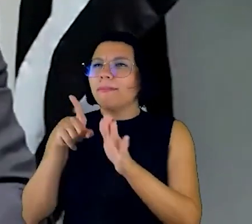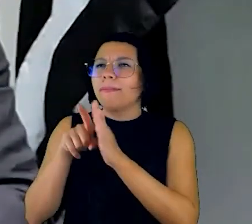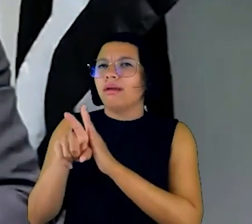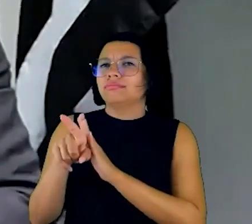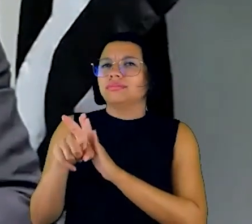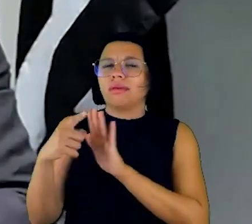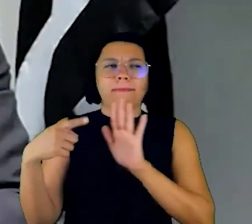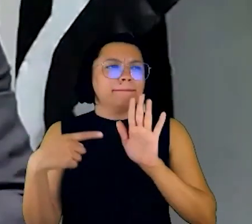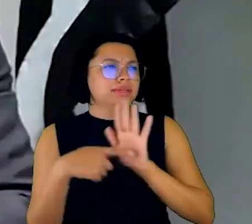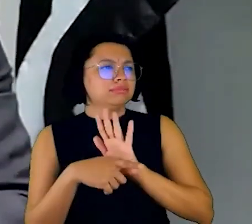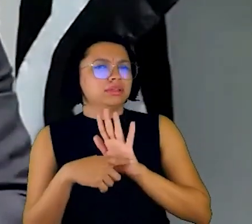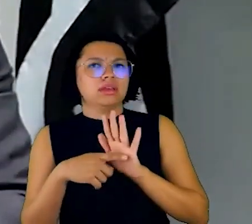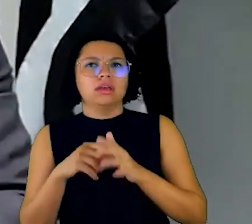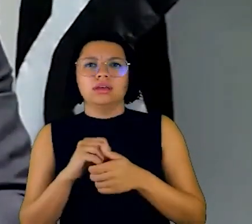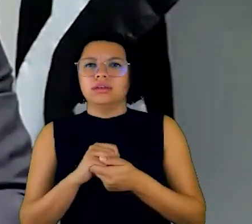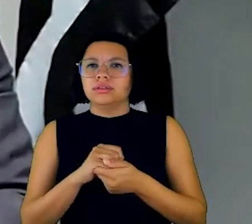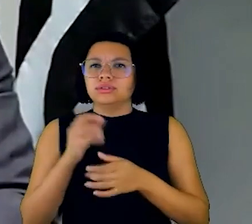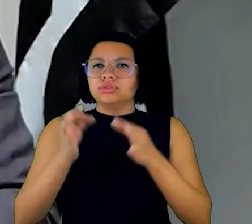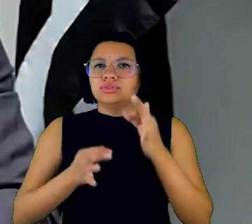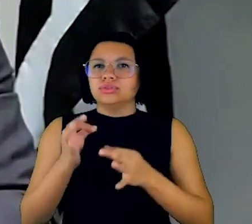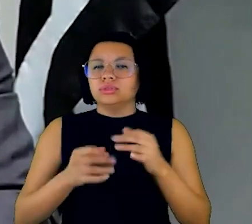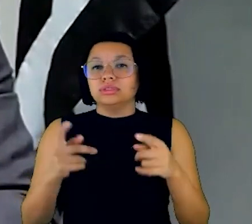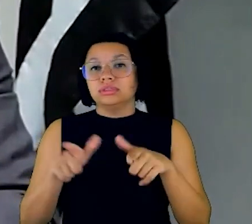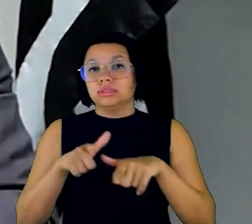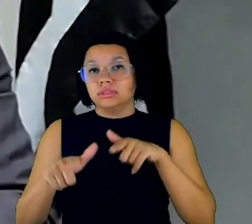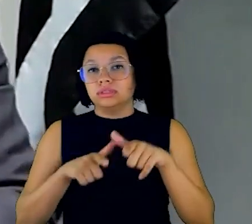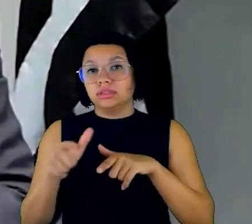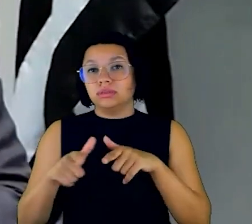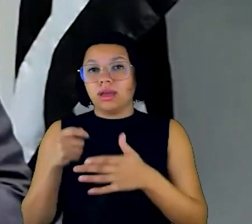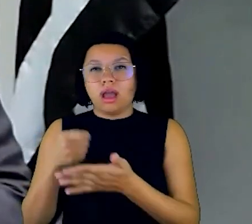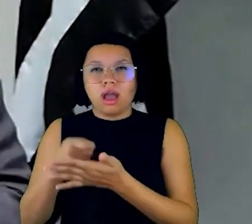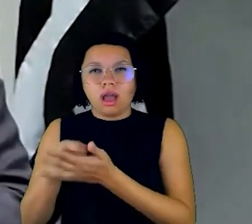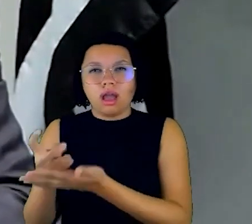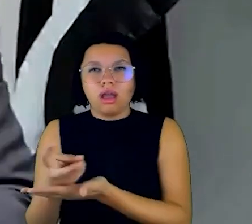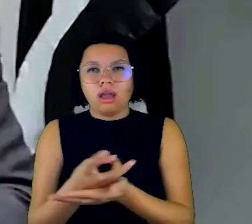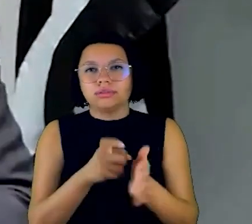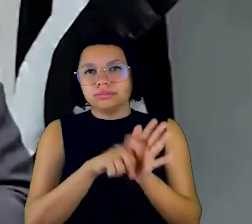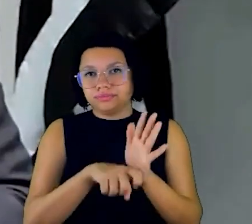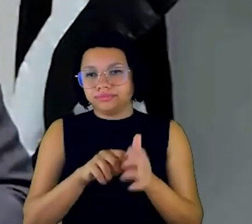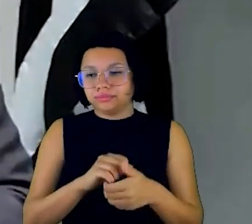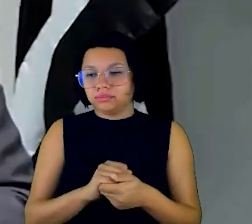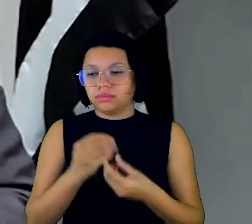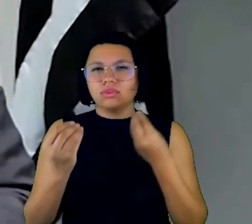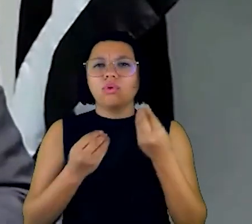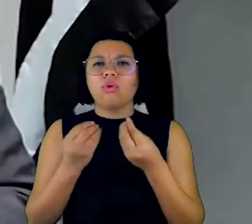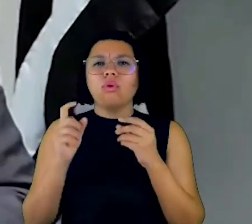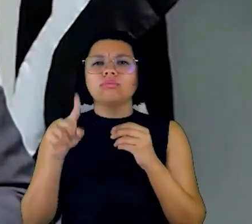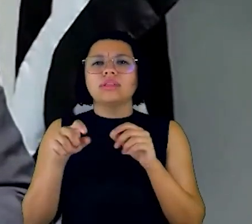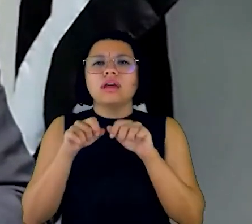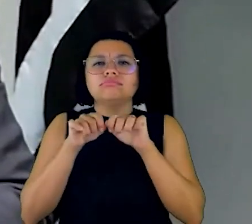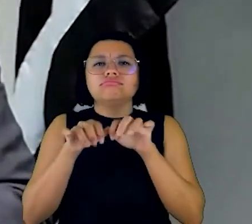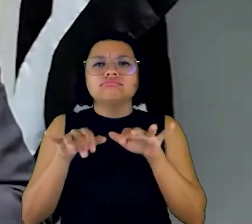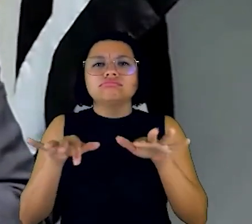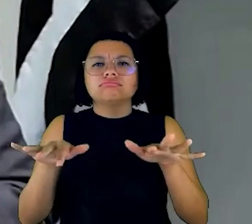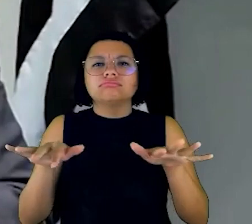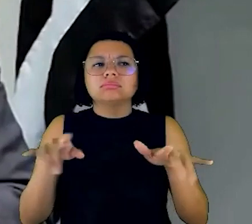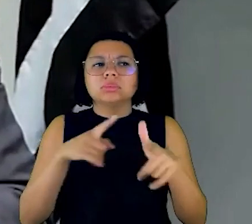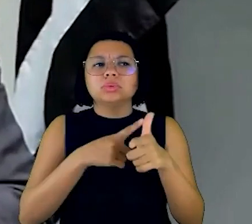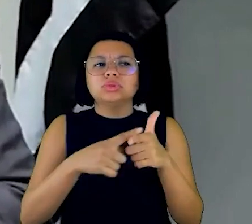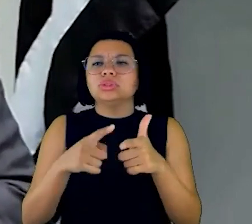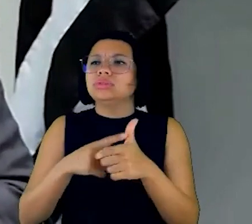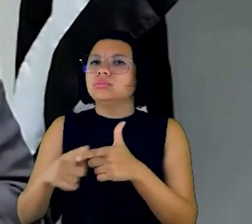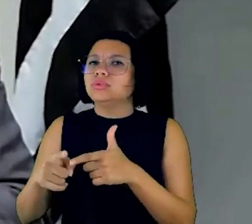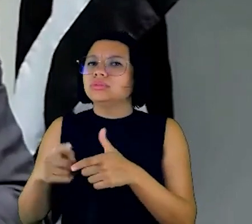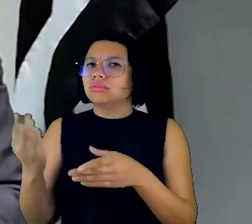indagávamos, juízes que atuam em execução, como está a distribuição de